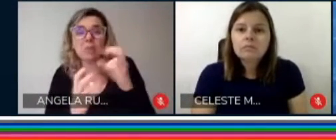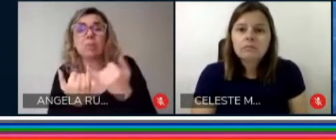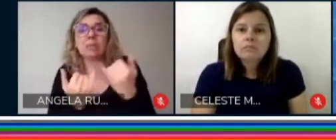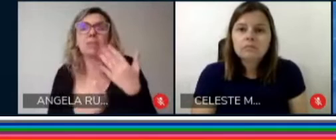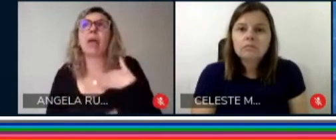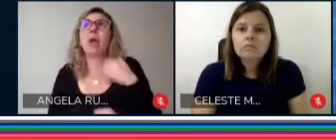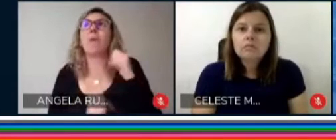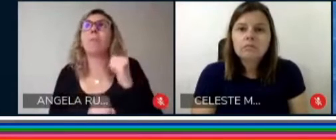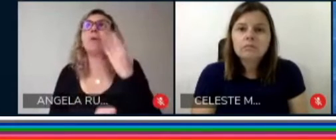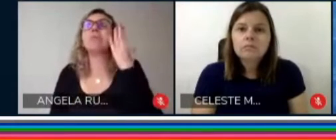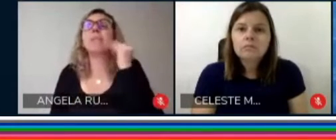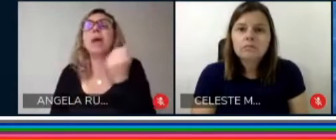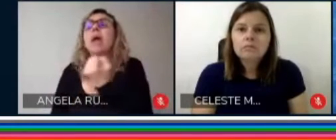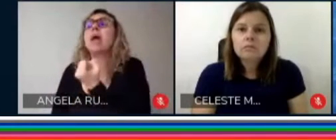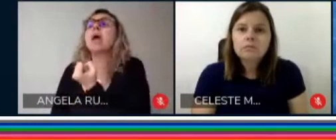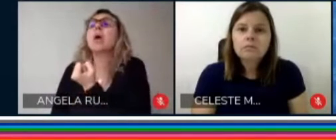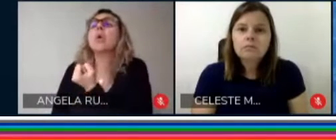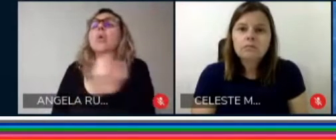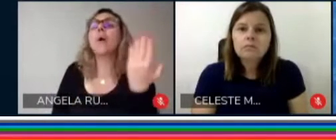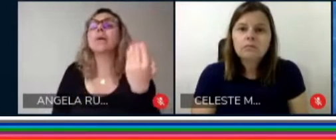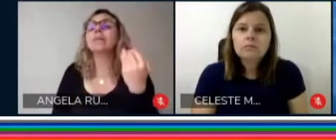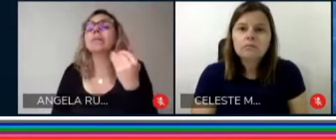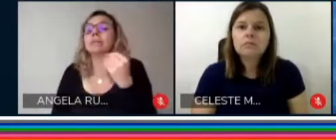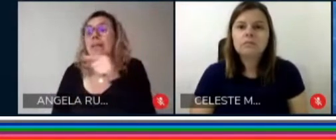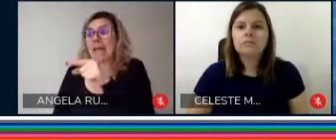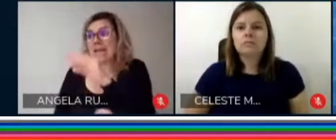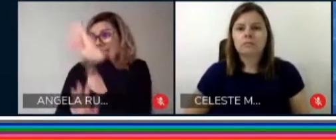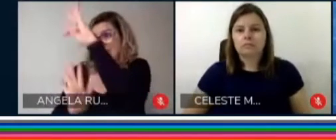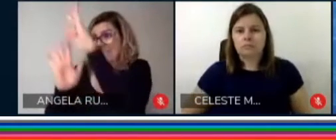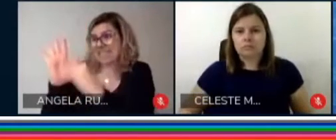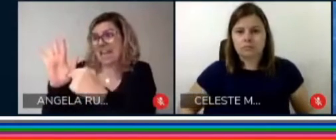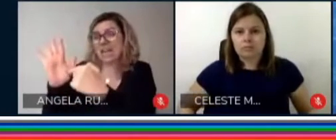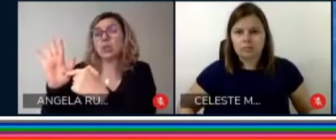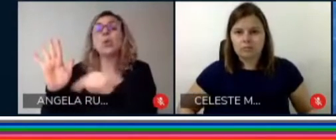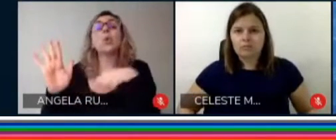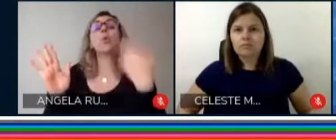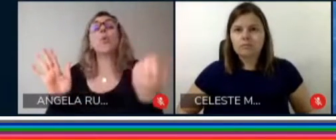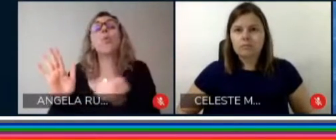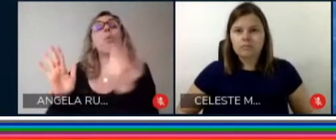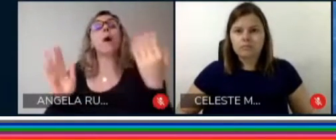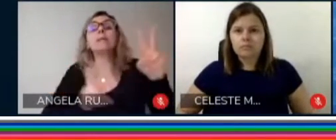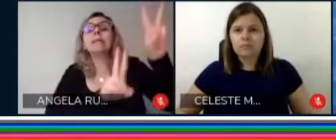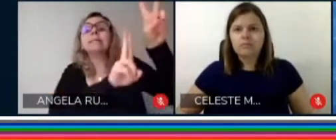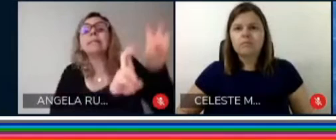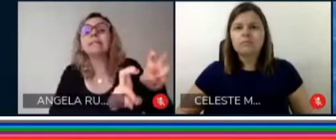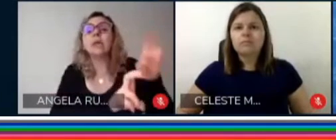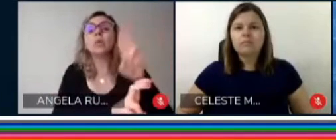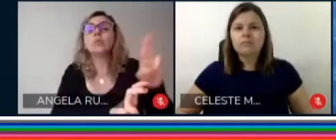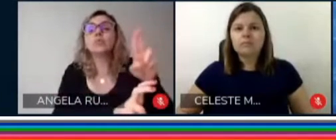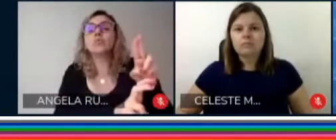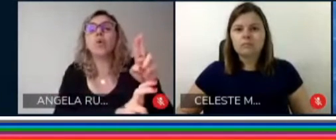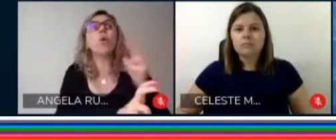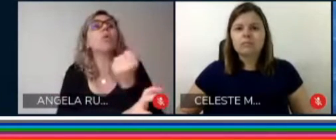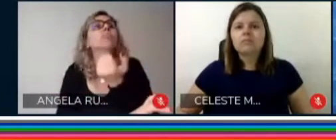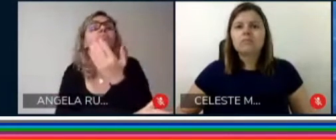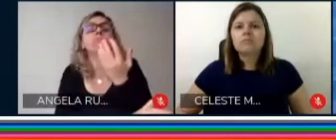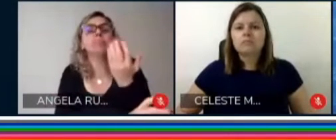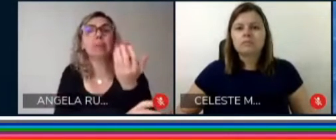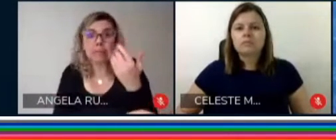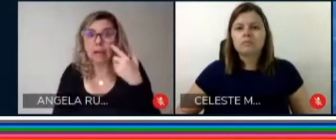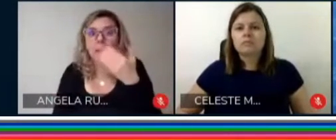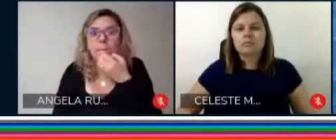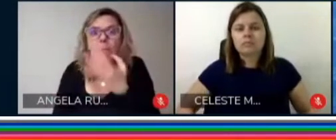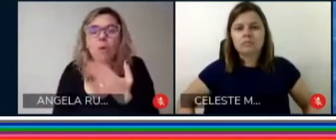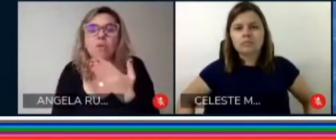saber quantas citações, quantas vezes um determinado documento foi usado. Então, isso